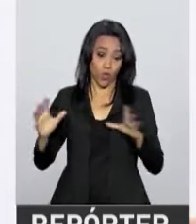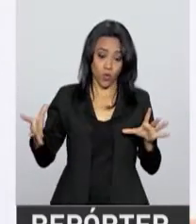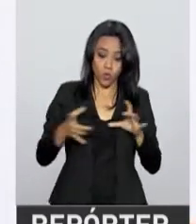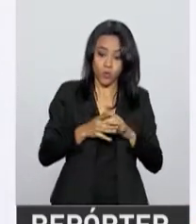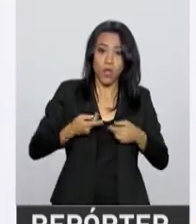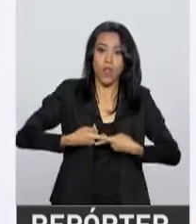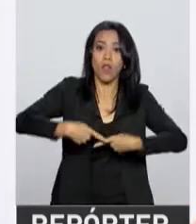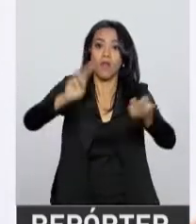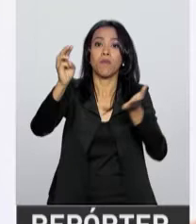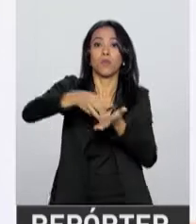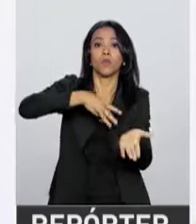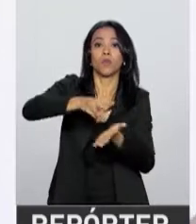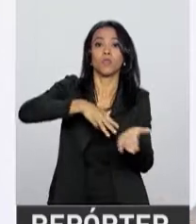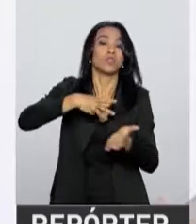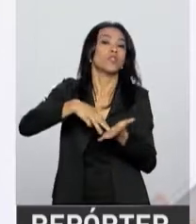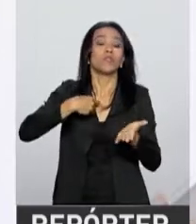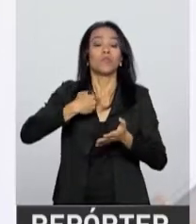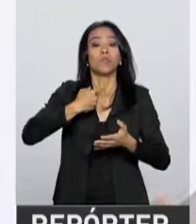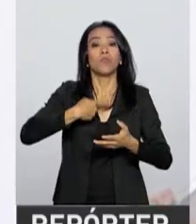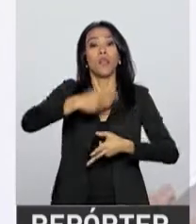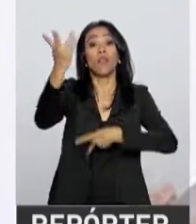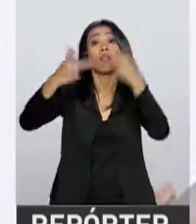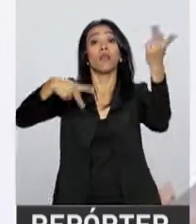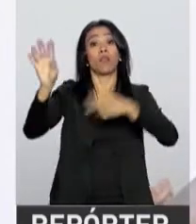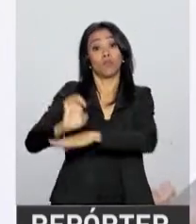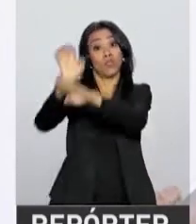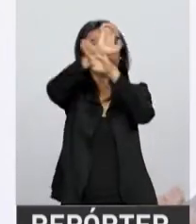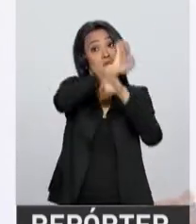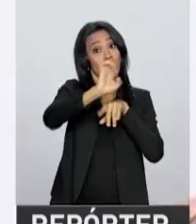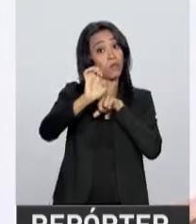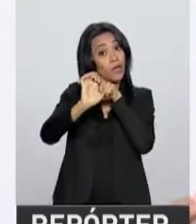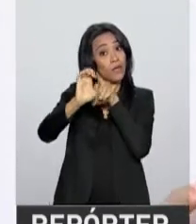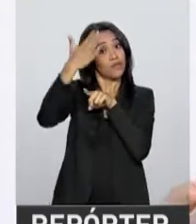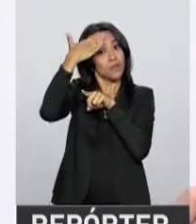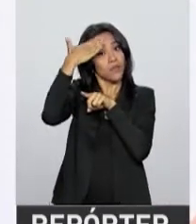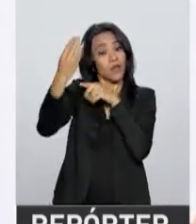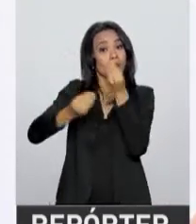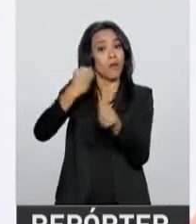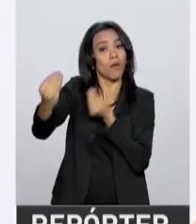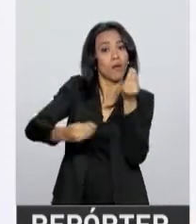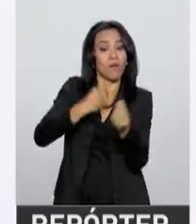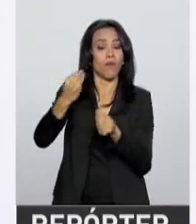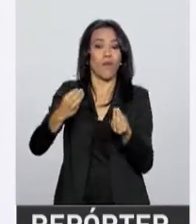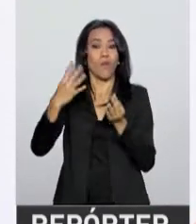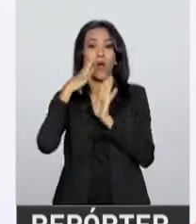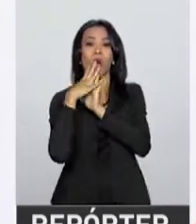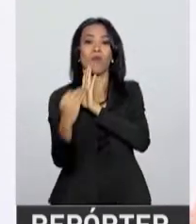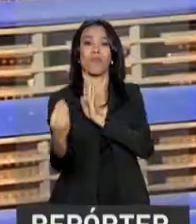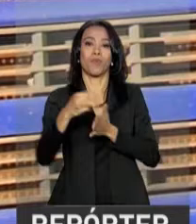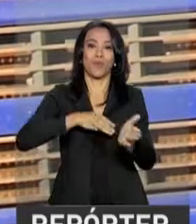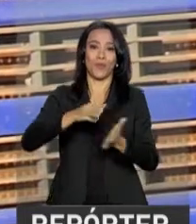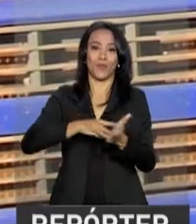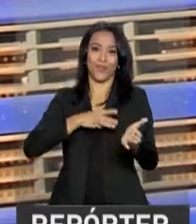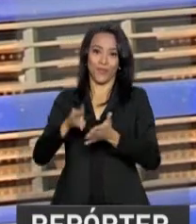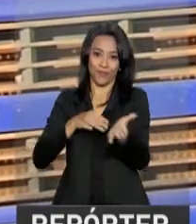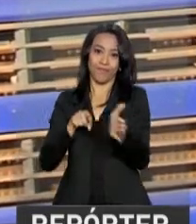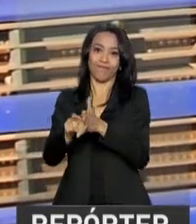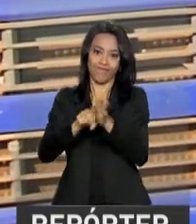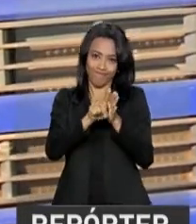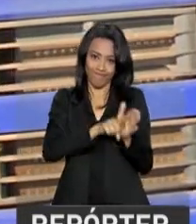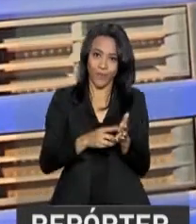metodologia do mapear para os estados para aqueles estados que têm a intenção de adquirir essa metodologia obviamente desde